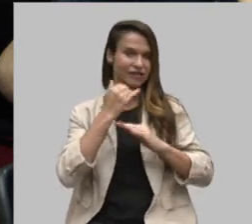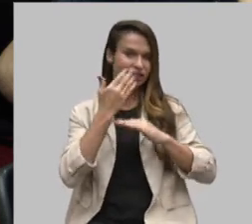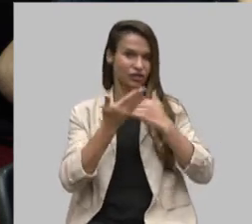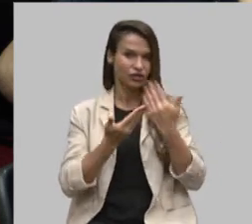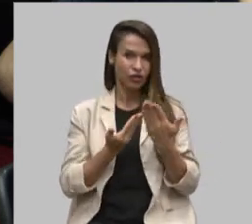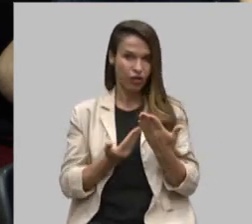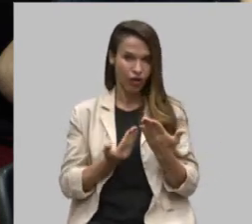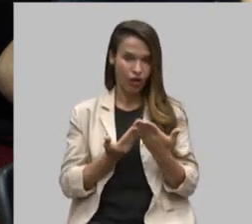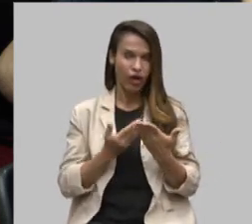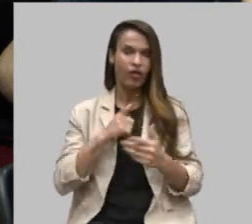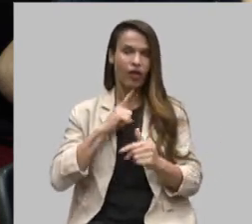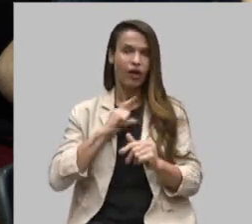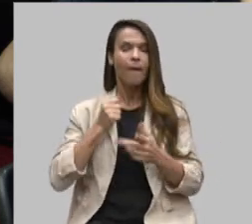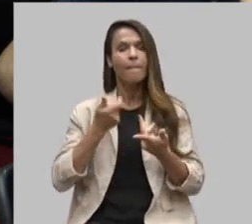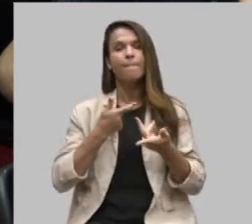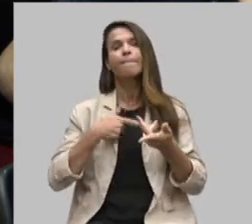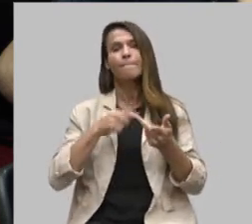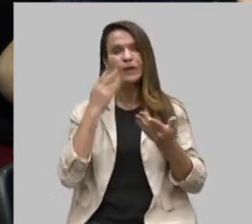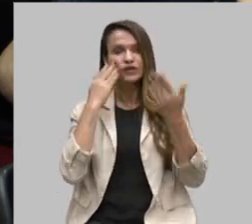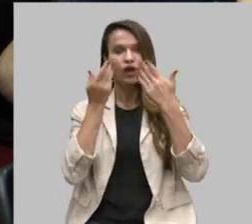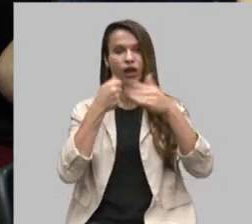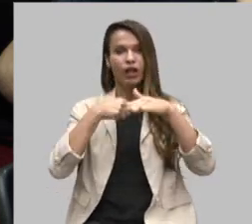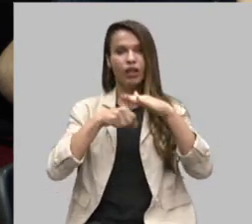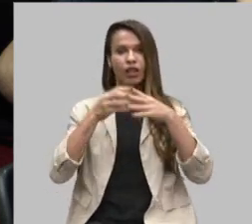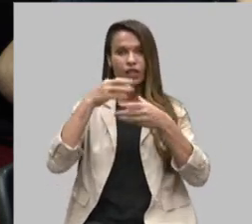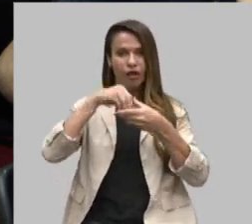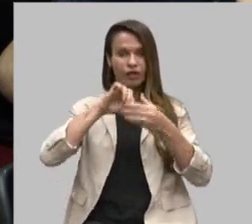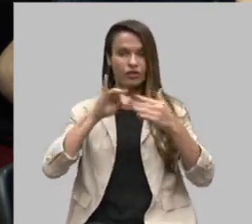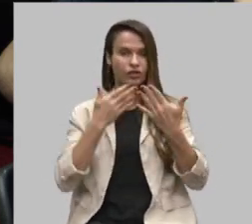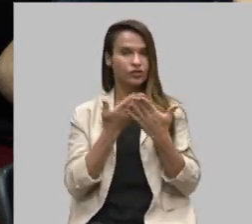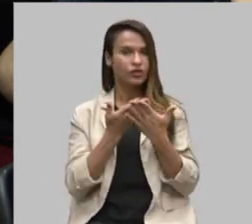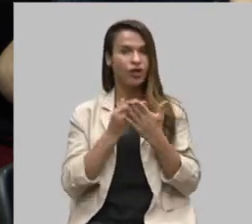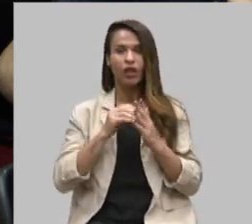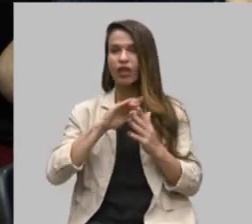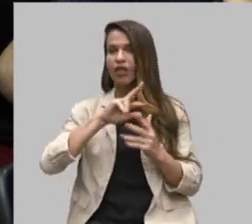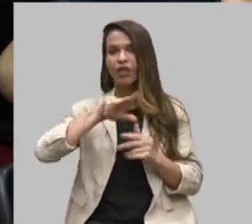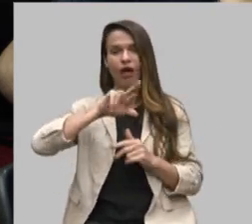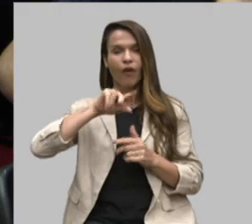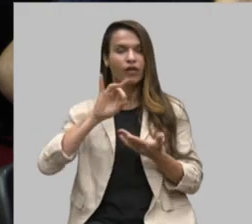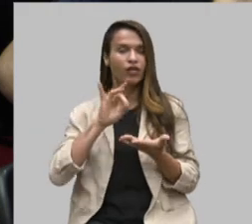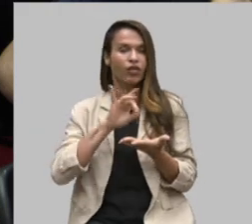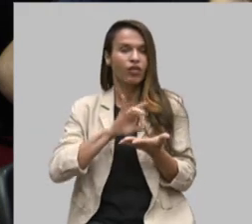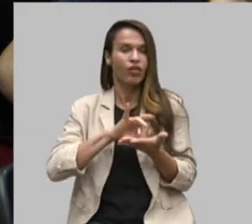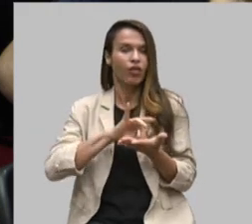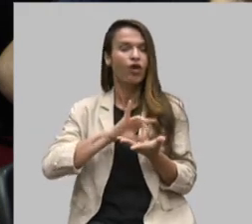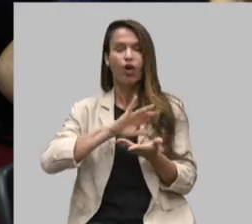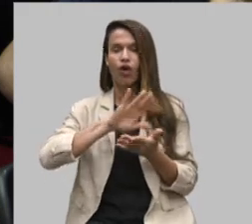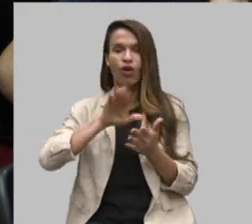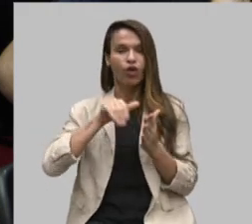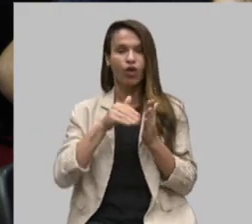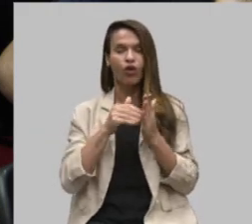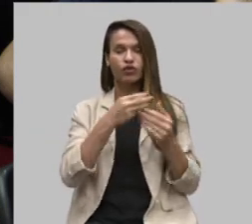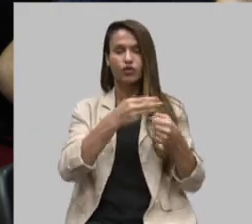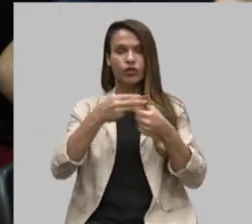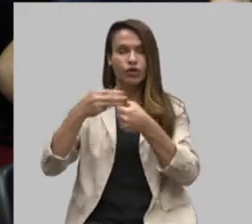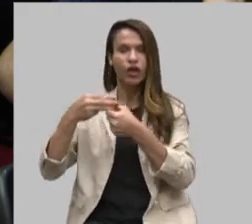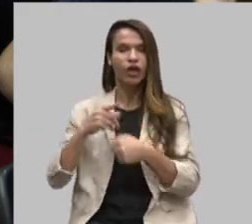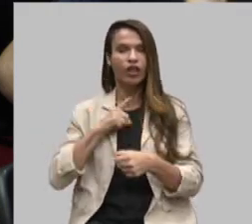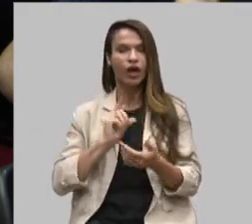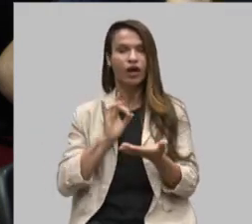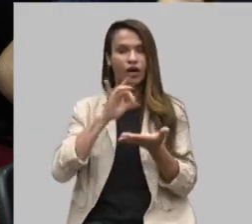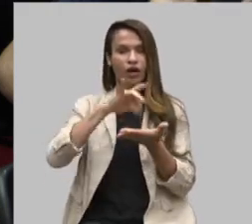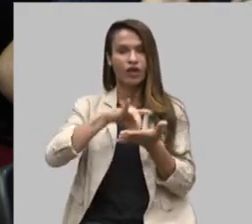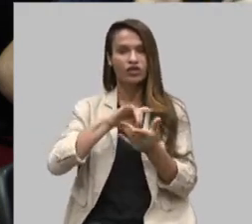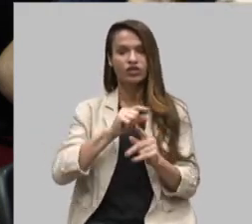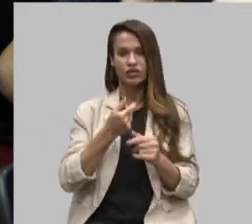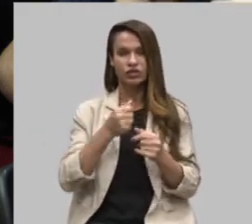psicólogos dentro dessa escola porém não são todas realidades que tem não são todos os municípios que tem essa realidade de seis escolas